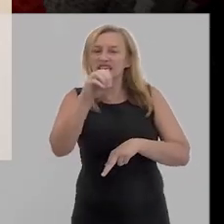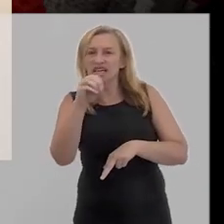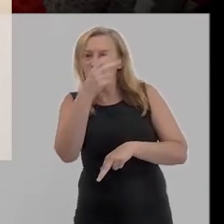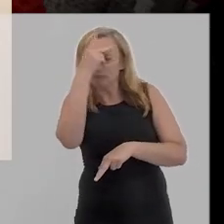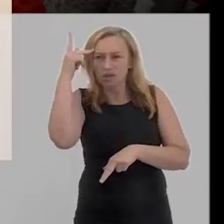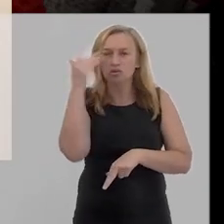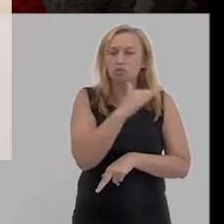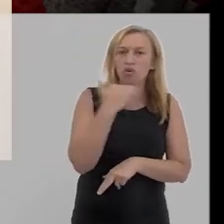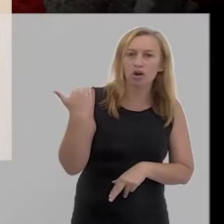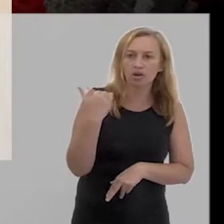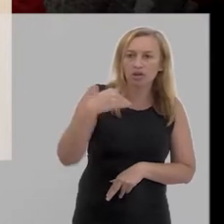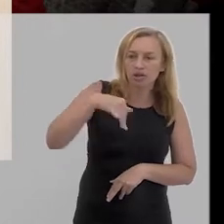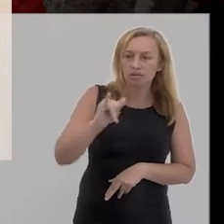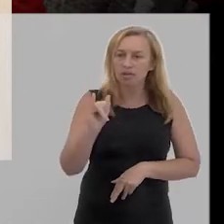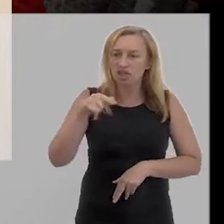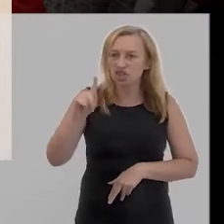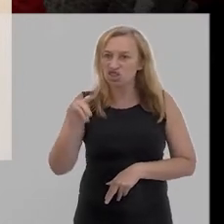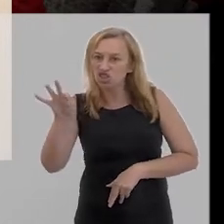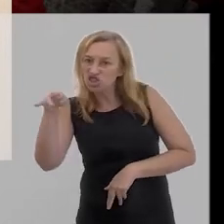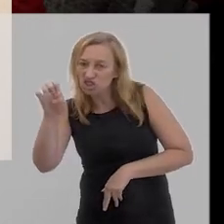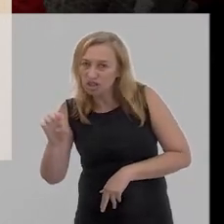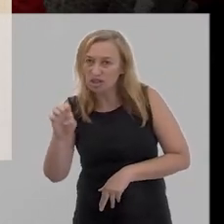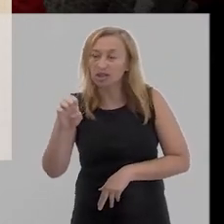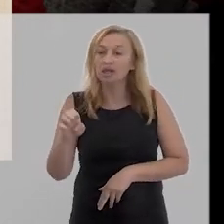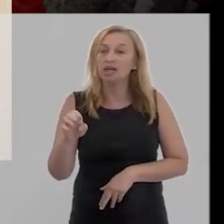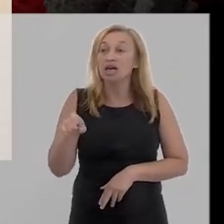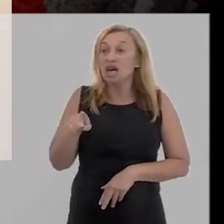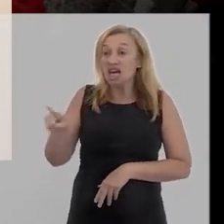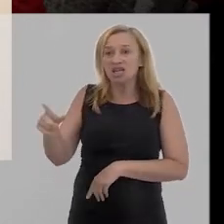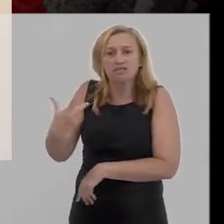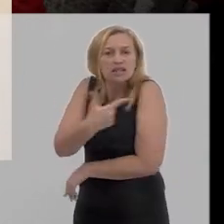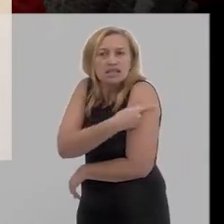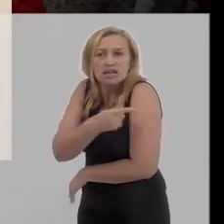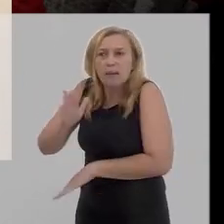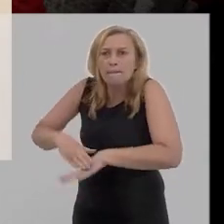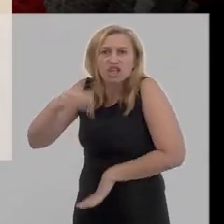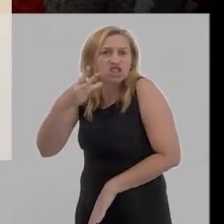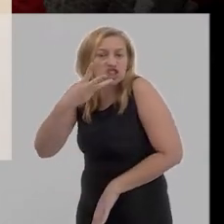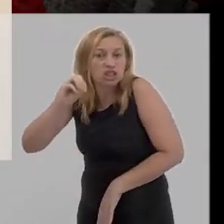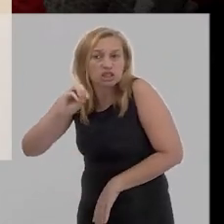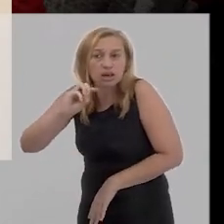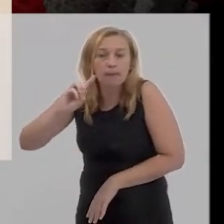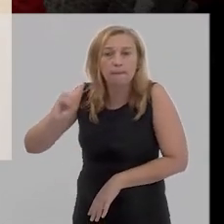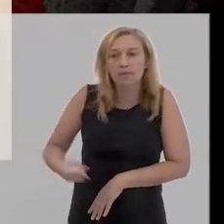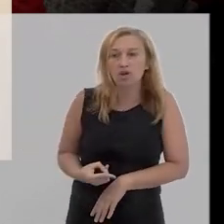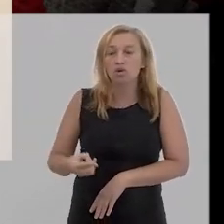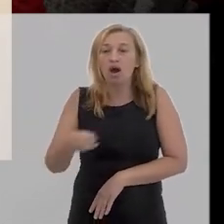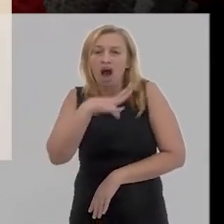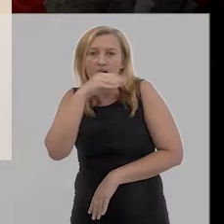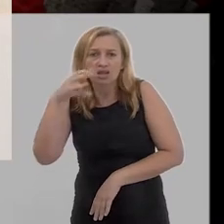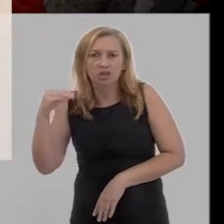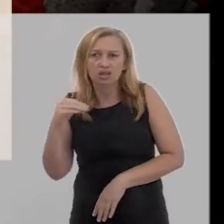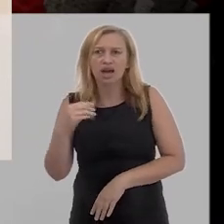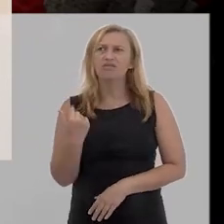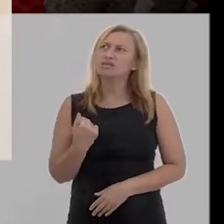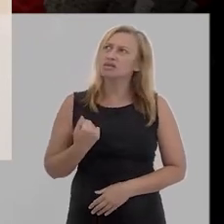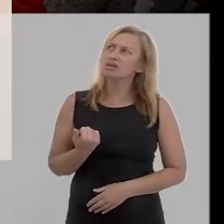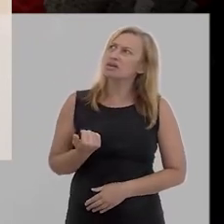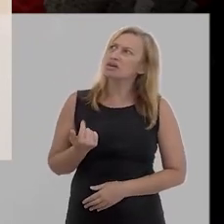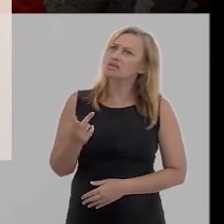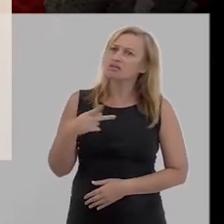por meningite, doença meningocócica, eles vacinaram mais de 30 mil adolescentes. Aí você